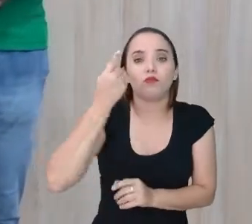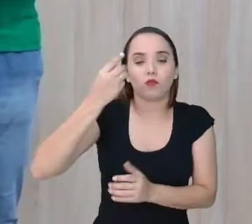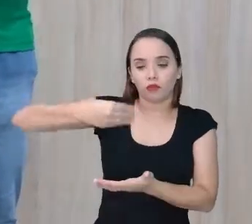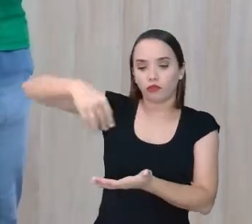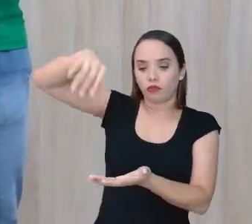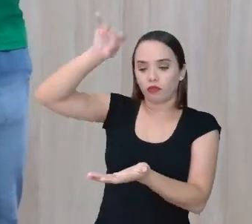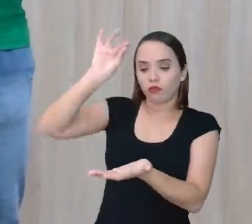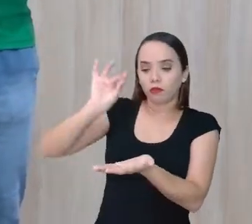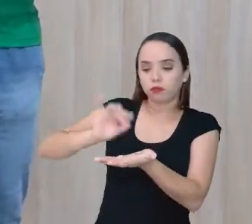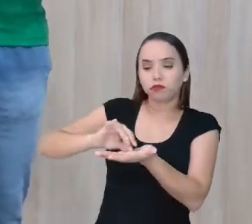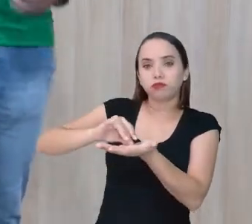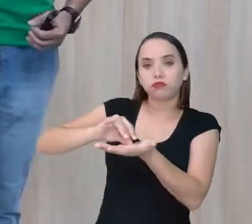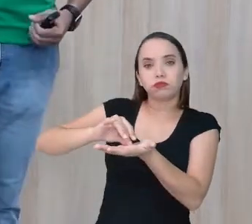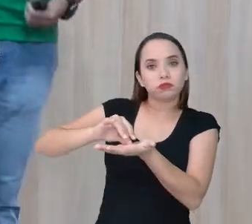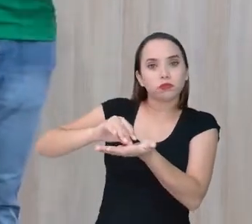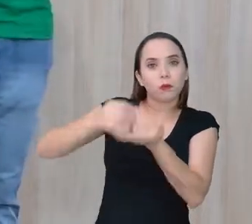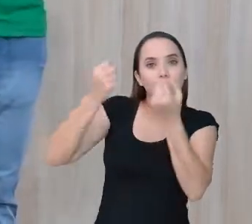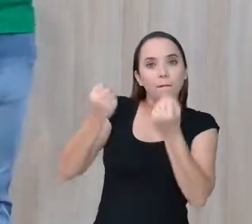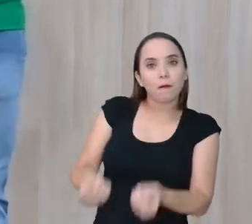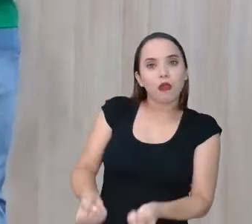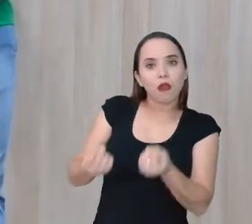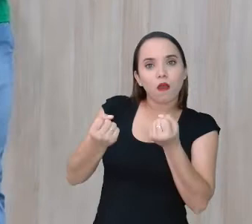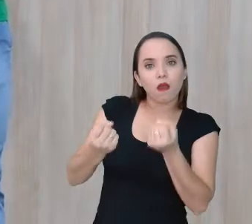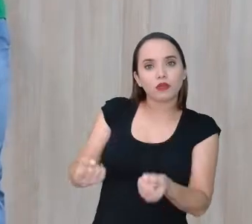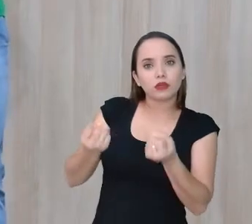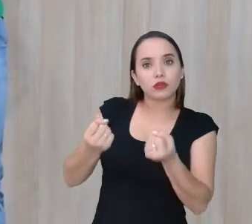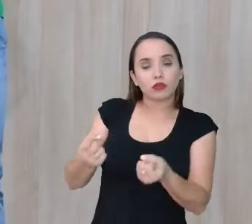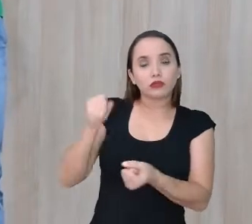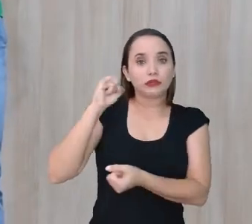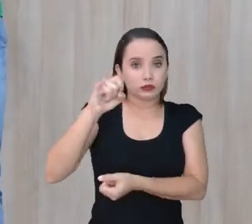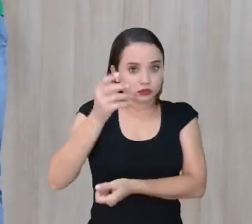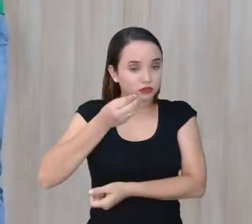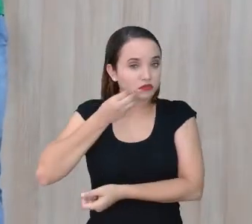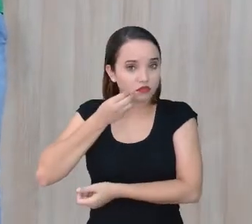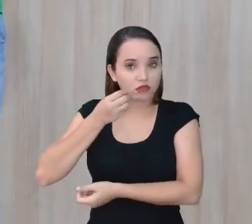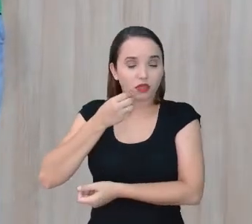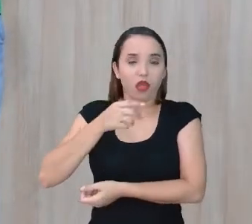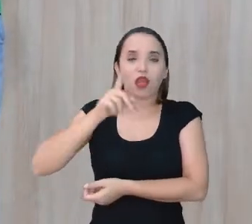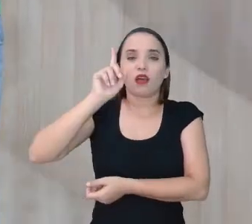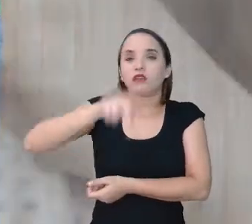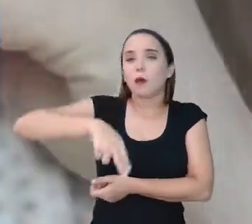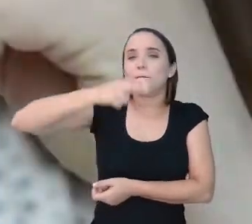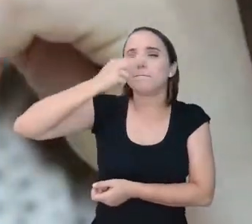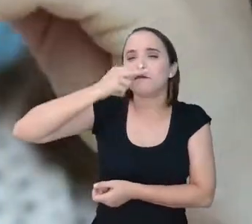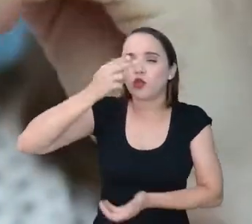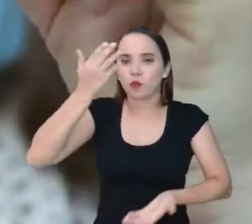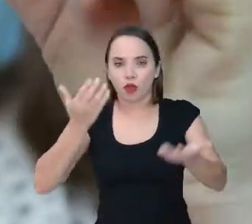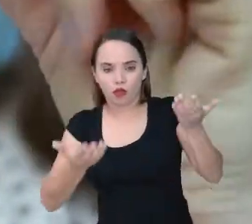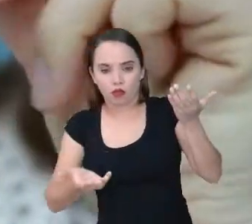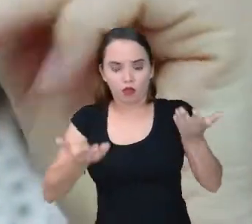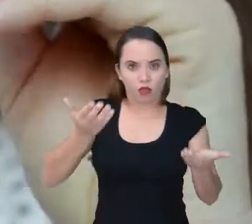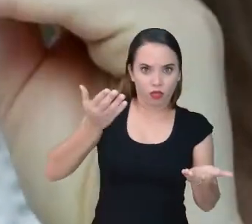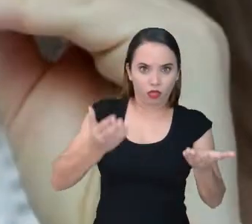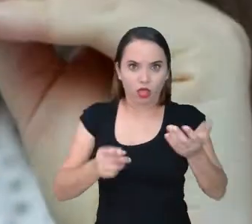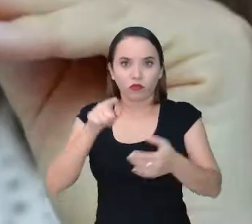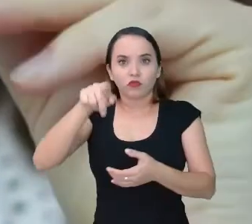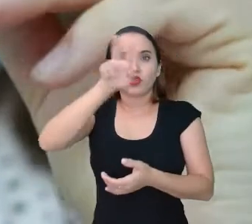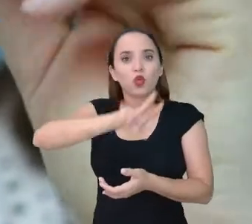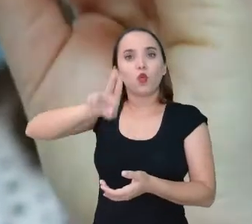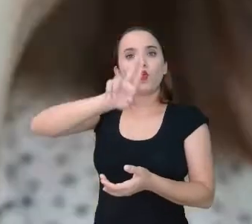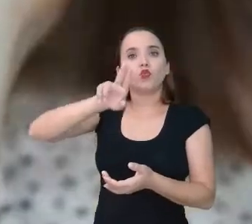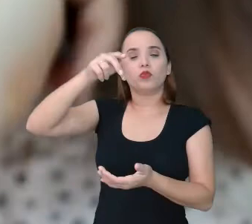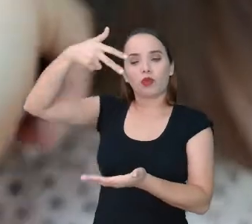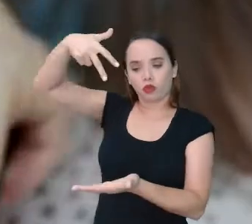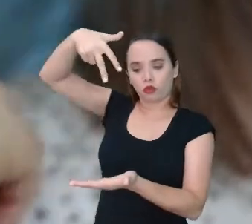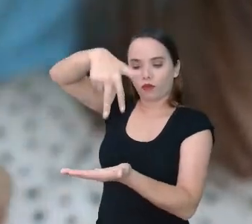lá, que você pesa, certo? A sua massa, que você vai lá na farmácia, por exemplo, sempre tem, né, uma balança, você vai lá,